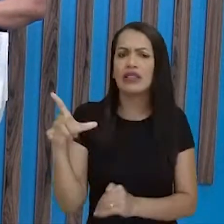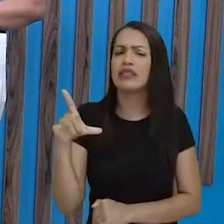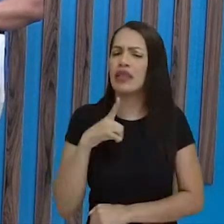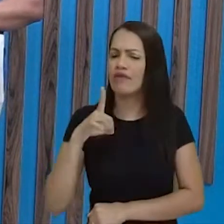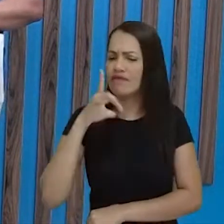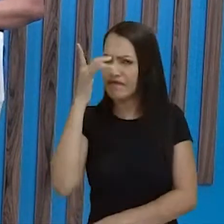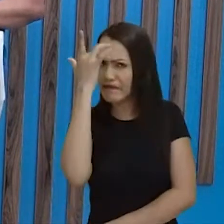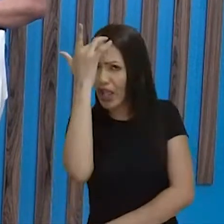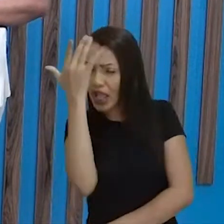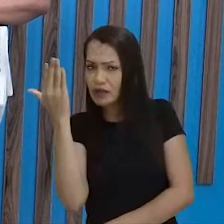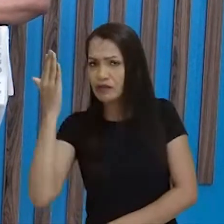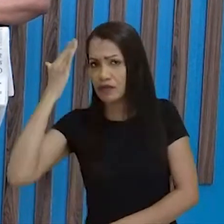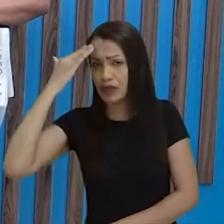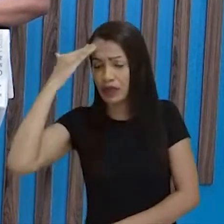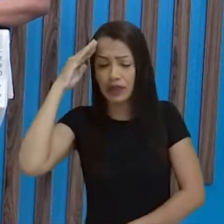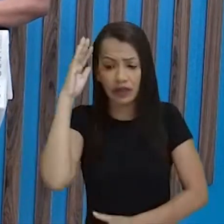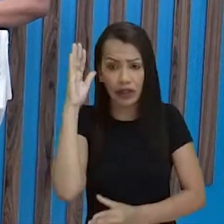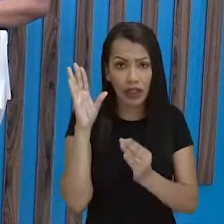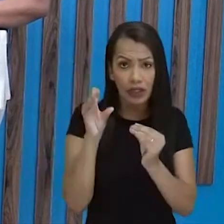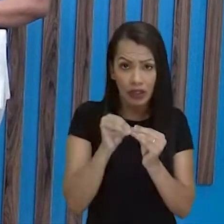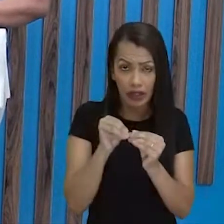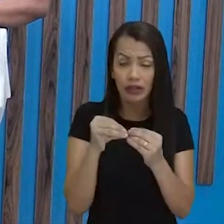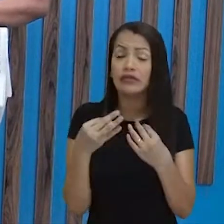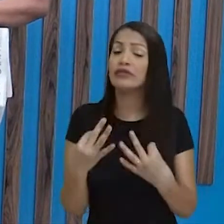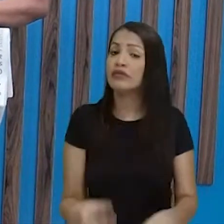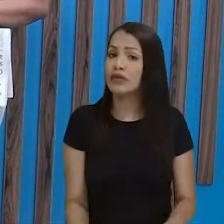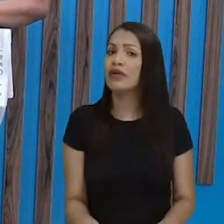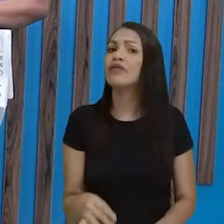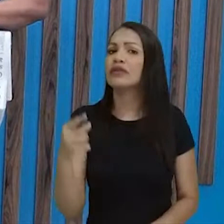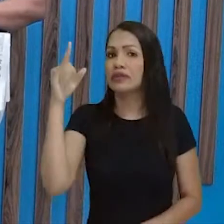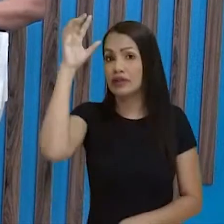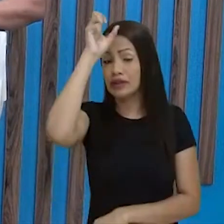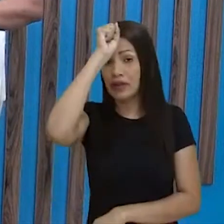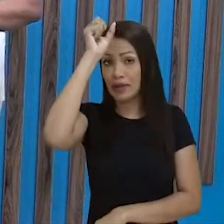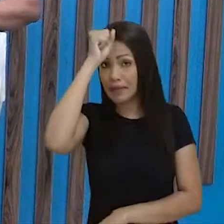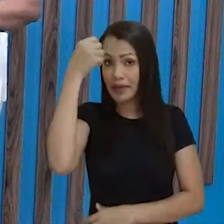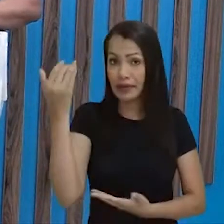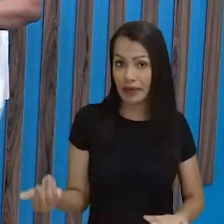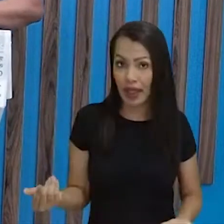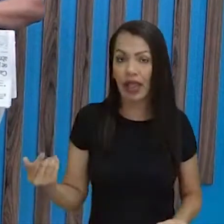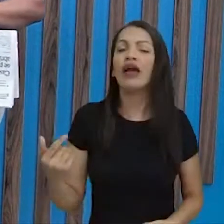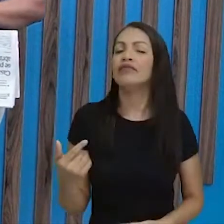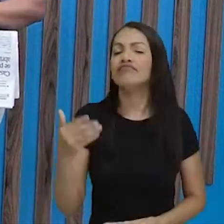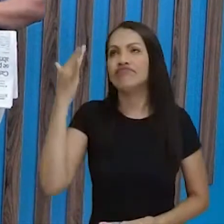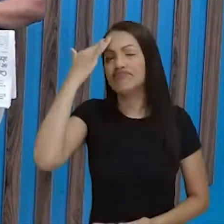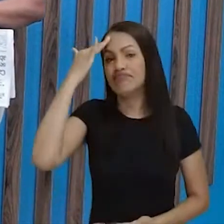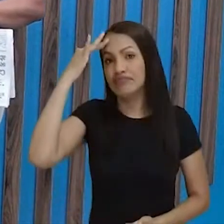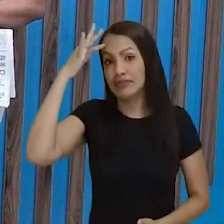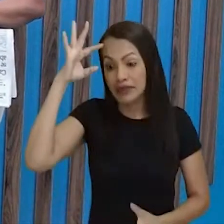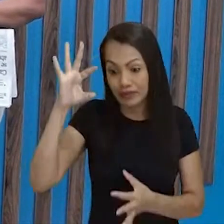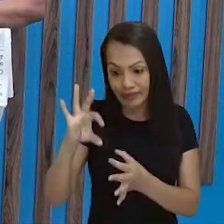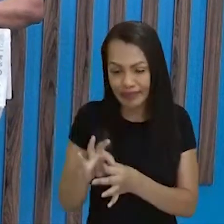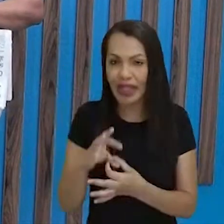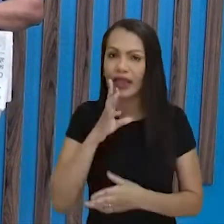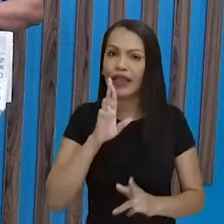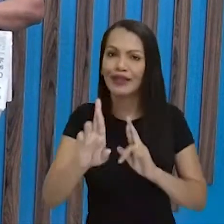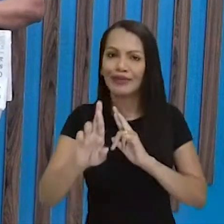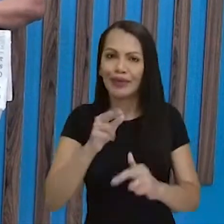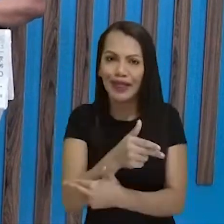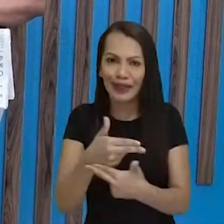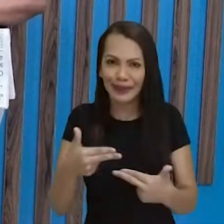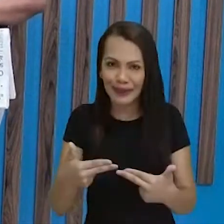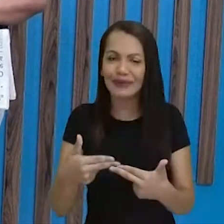mais facilidades para trabalhar esse material, compreender e responder as atividades que estão nele. Então, nossas